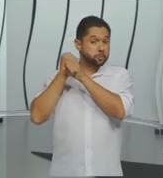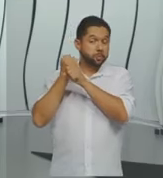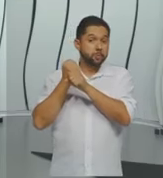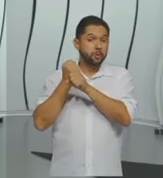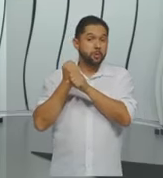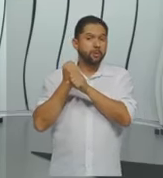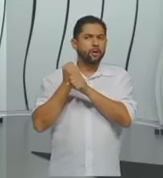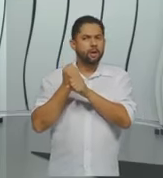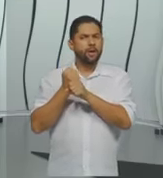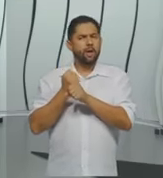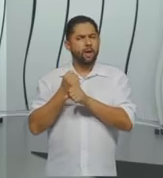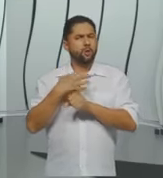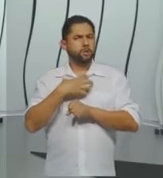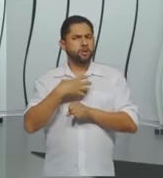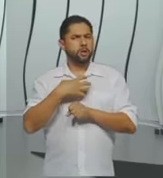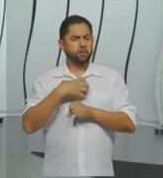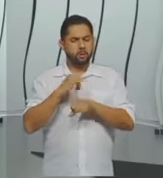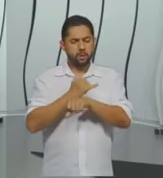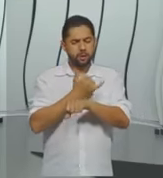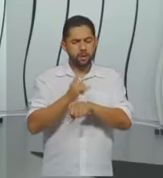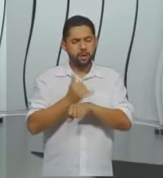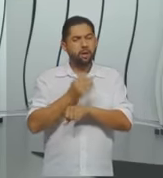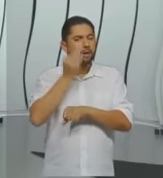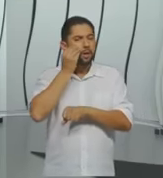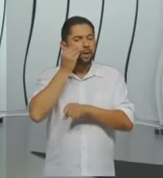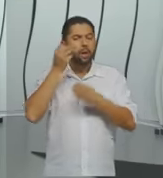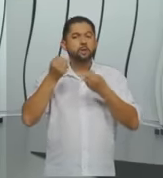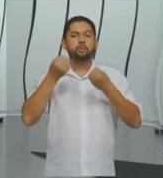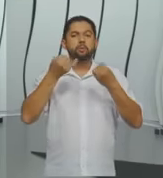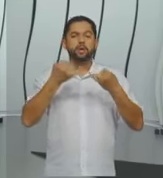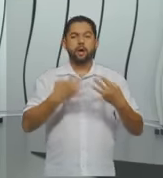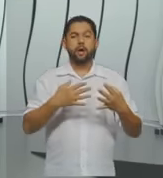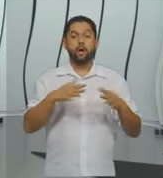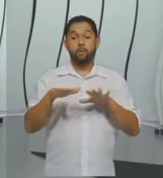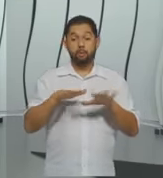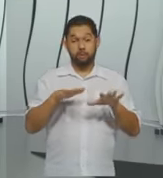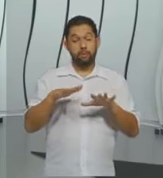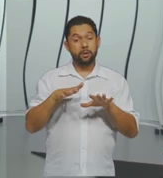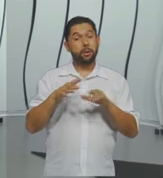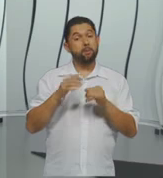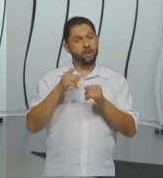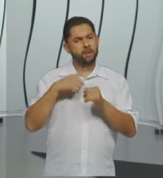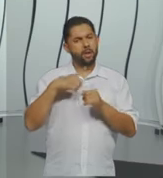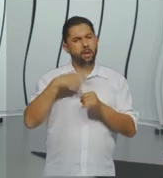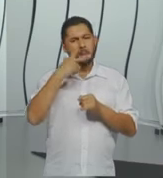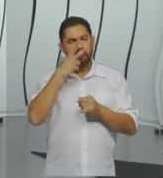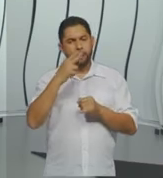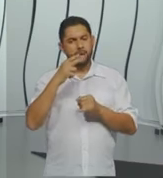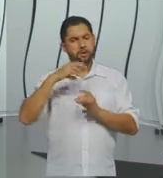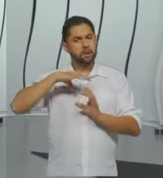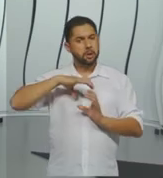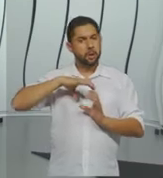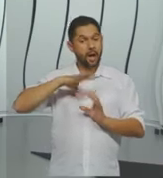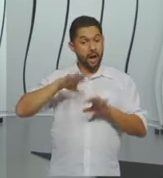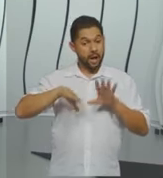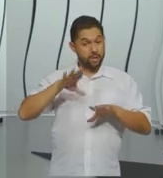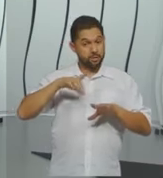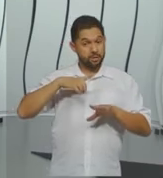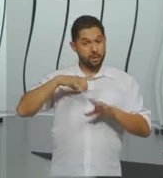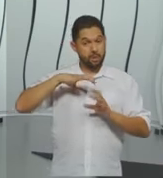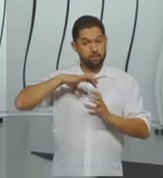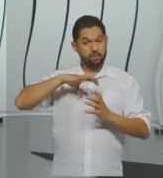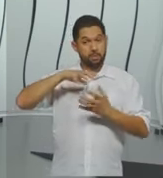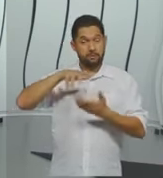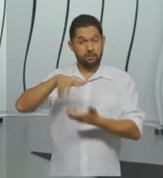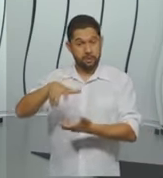maneira bem engenhosa de tentar explicar o movimento ora progressivo, ora retrógrado de um planeta ao redor da Terra,